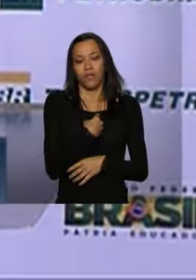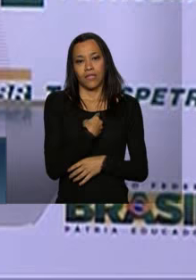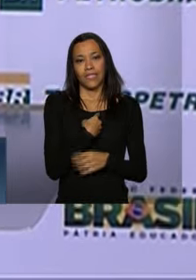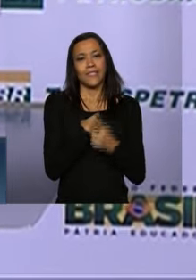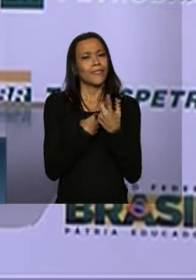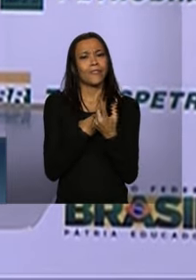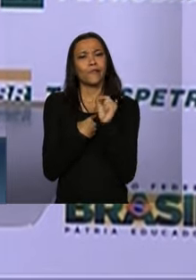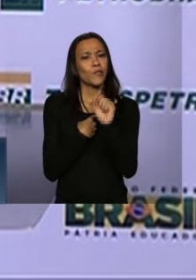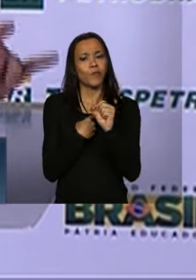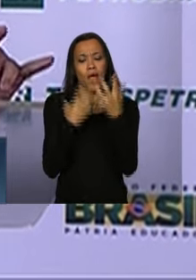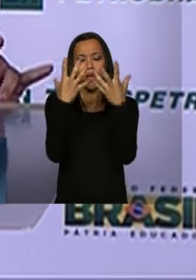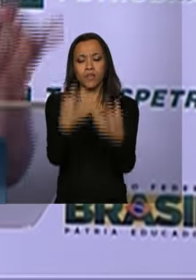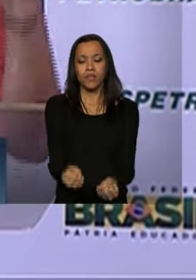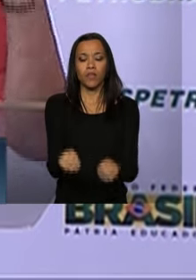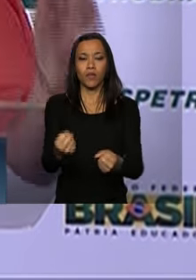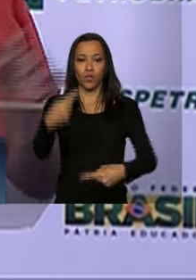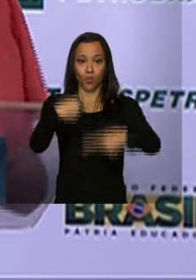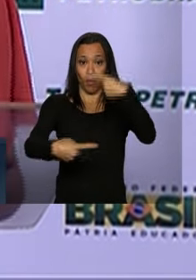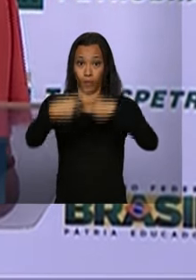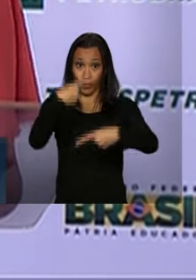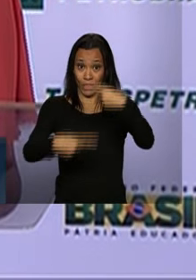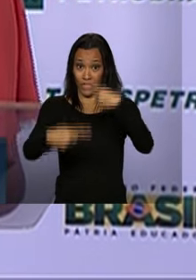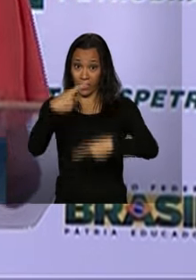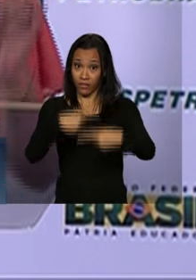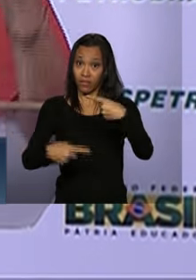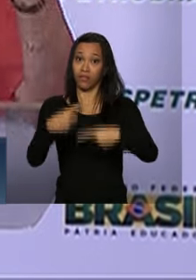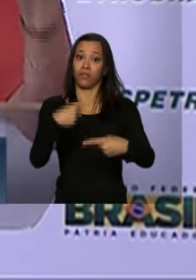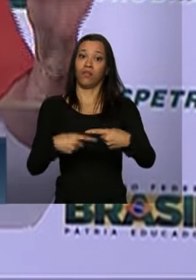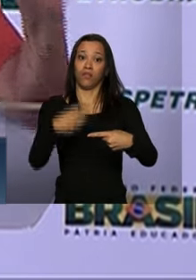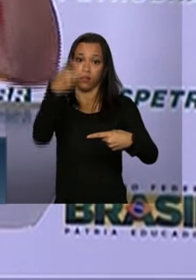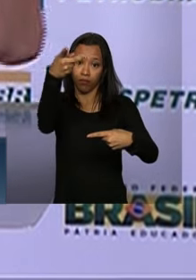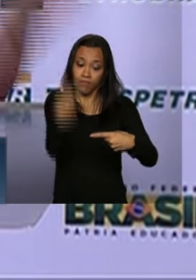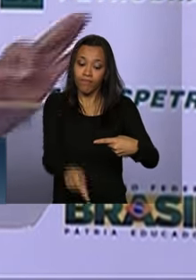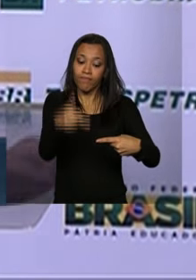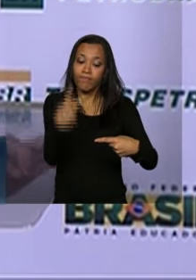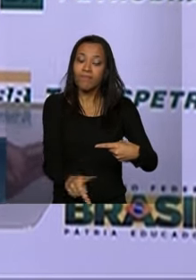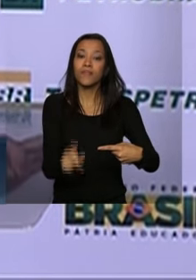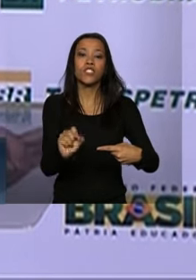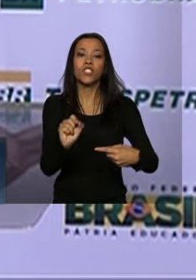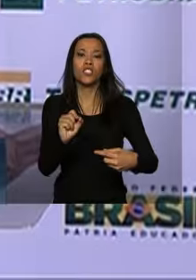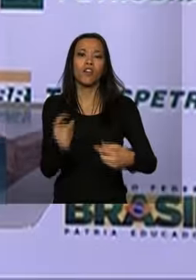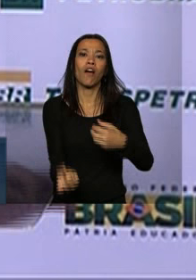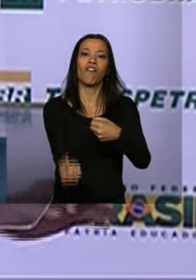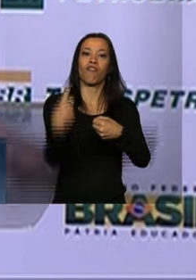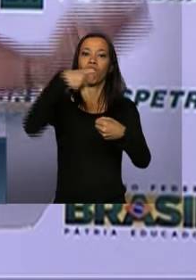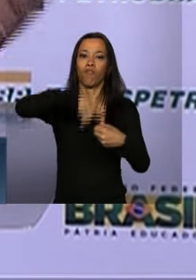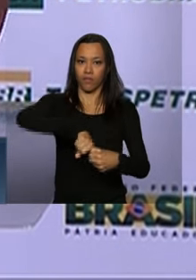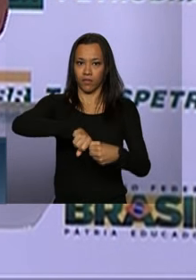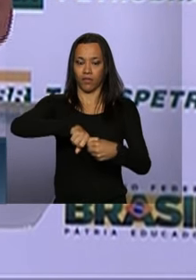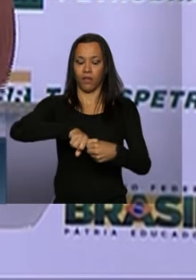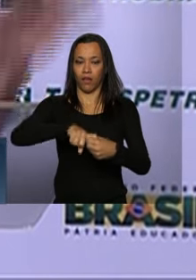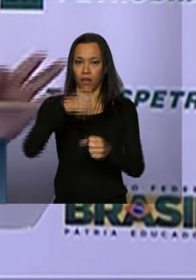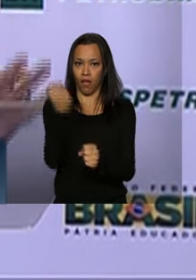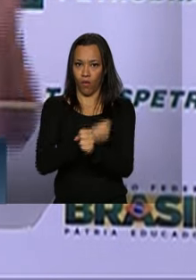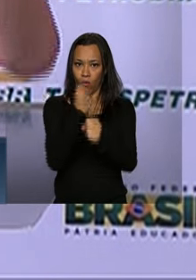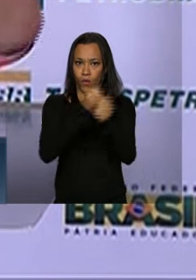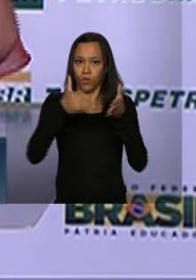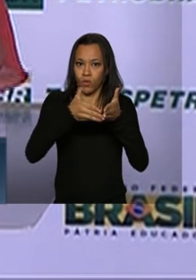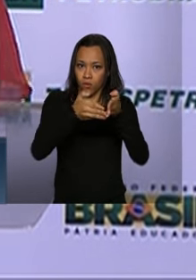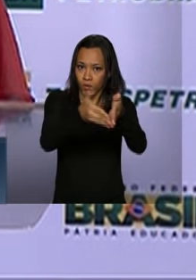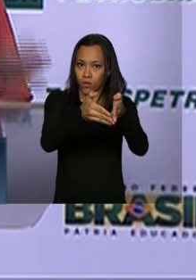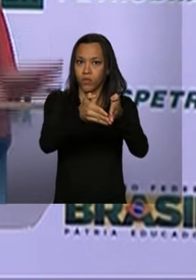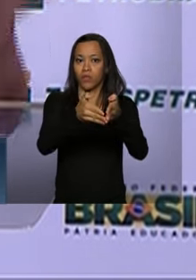uma política de conteúdo local, que é justamente isso, nas